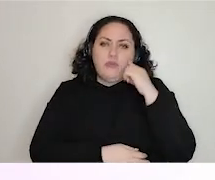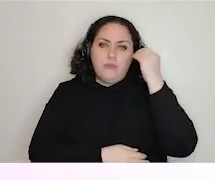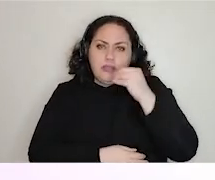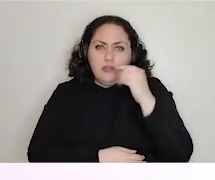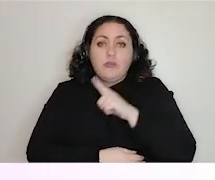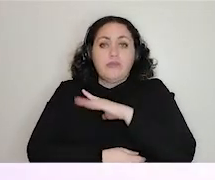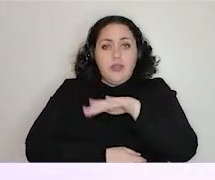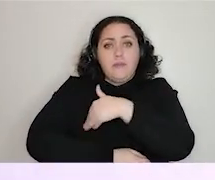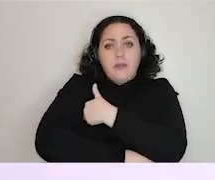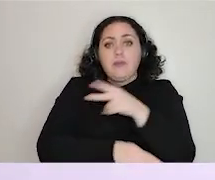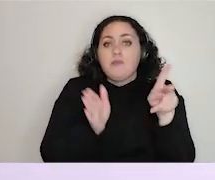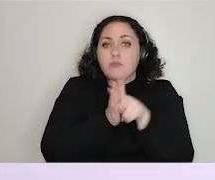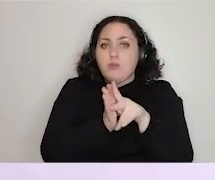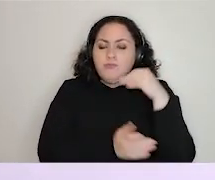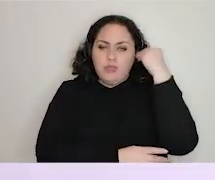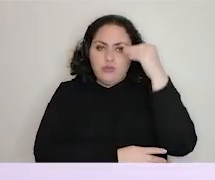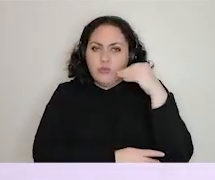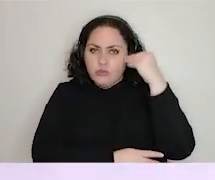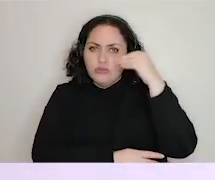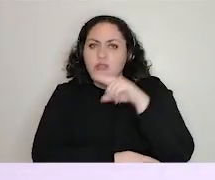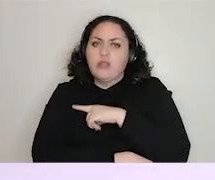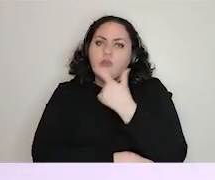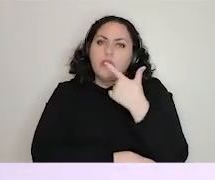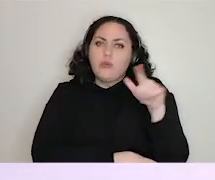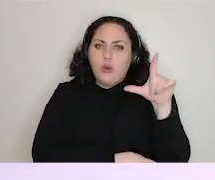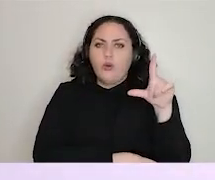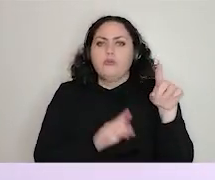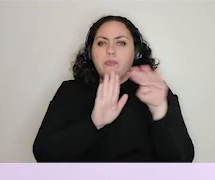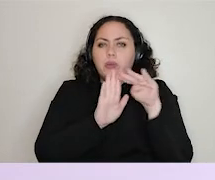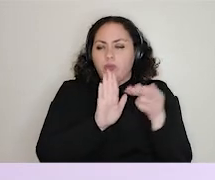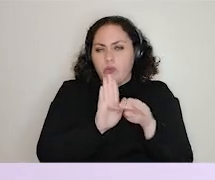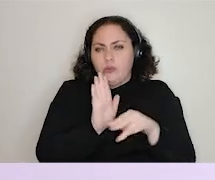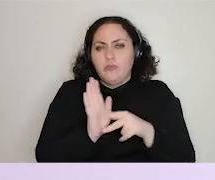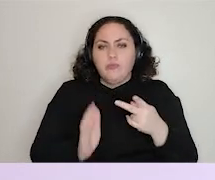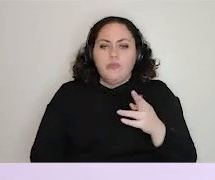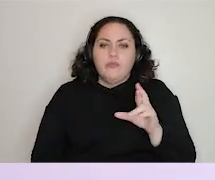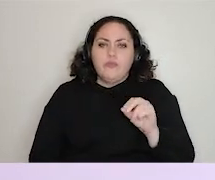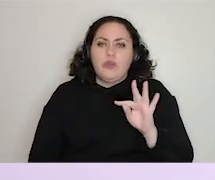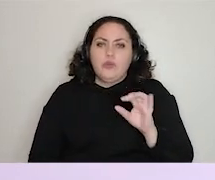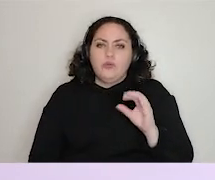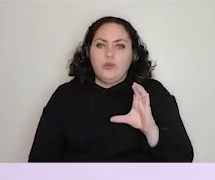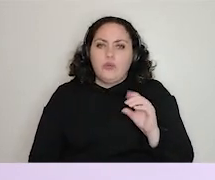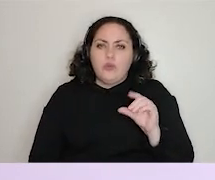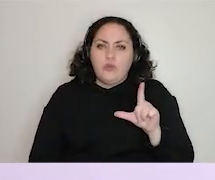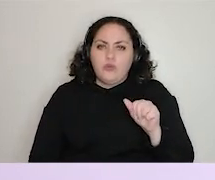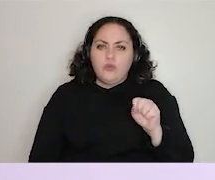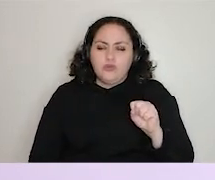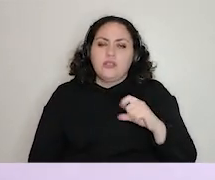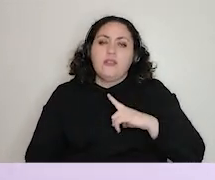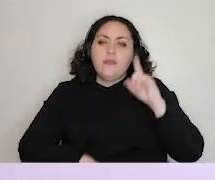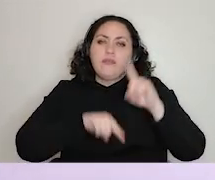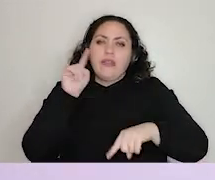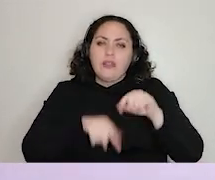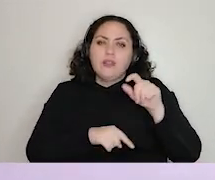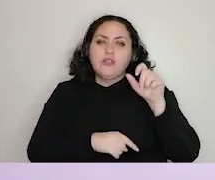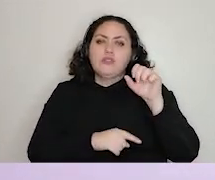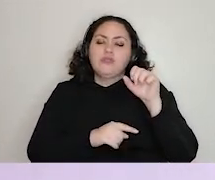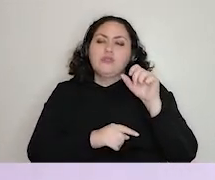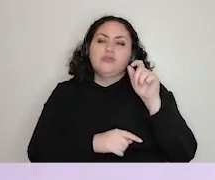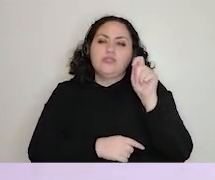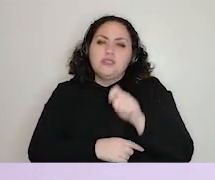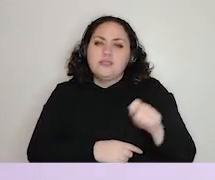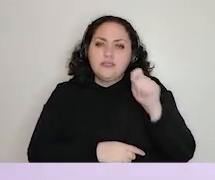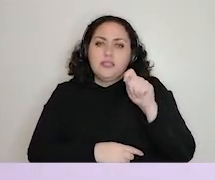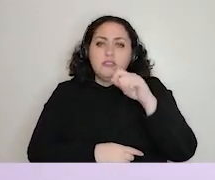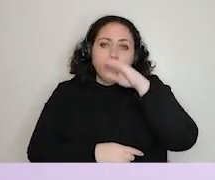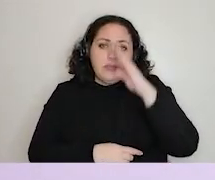mental. Né? Eu tenho uma pasta exclusiva da psicologia, né? Tem protocolos, tem materiais da Sociedade